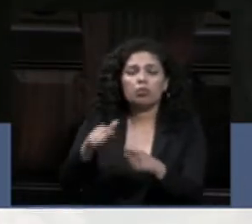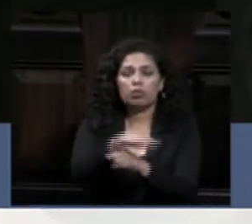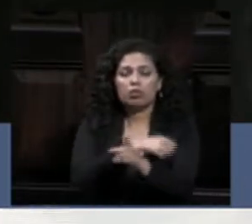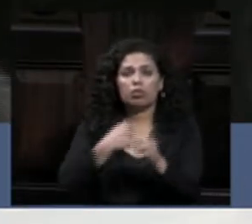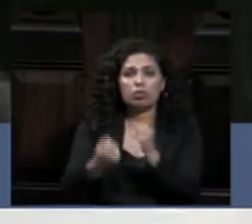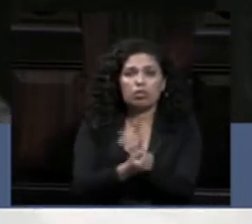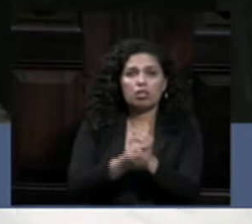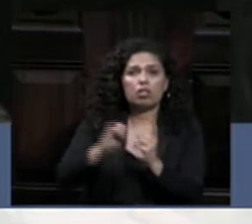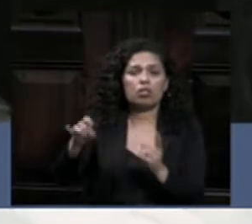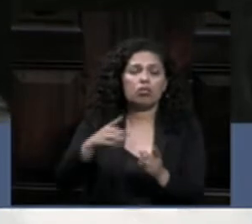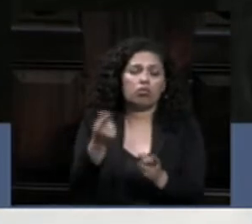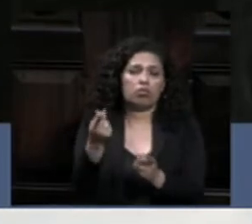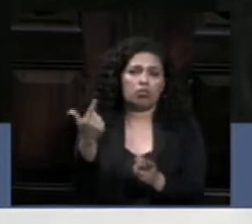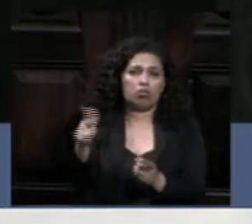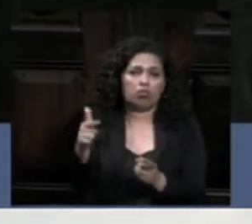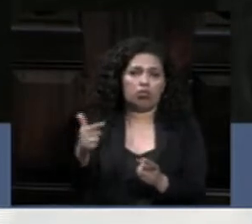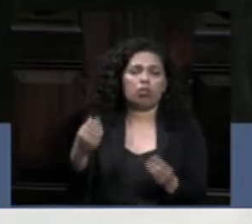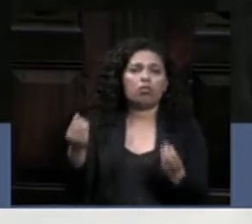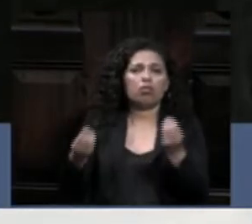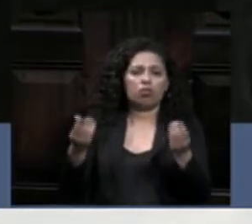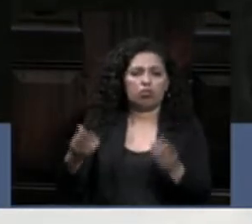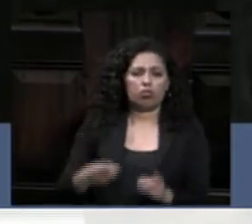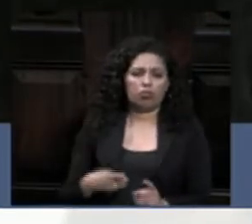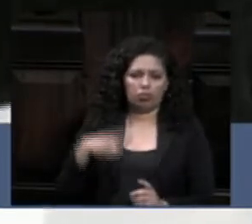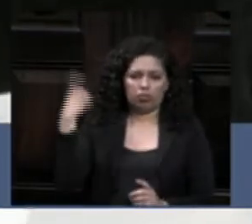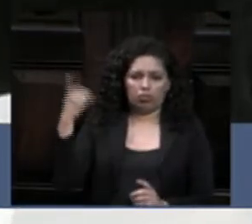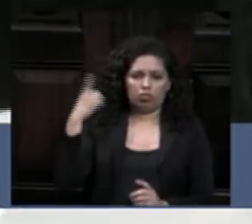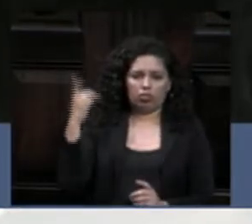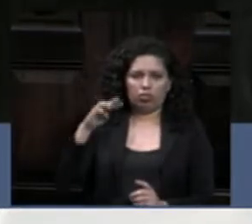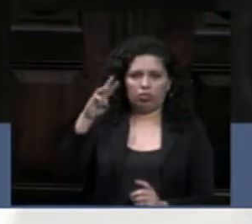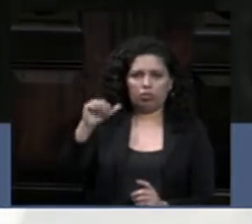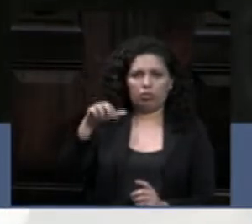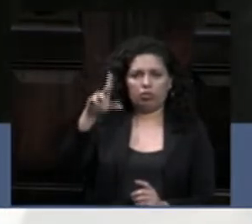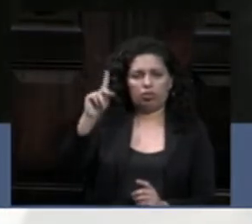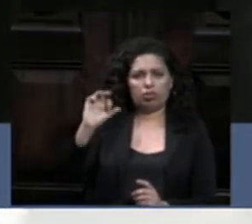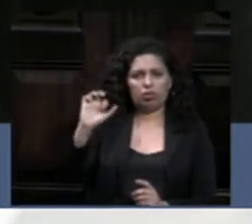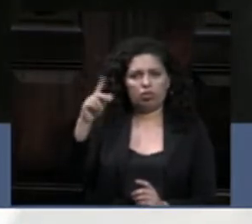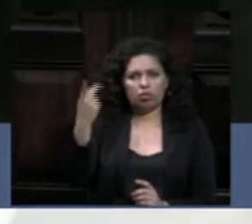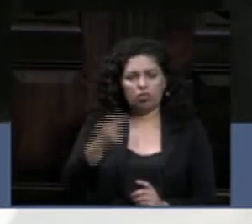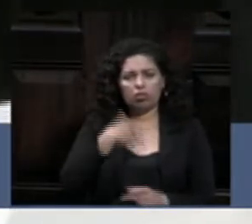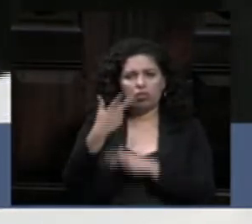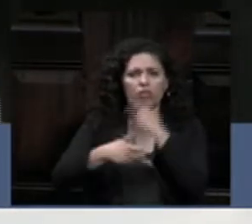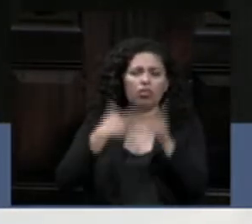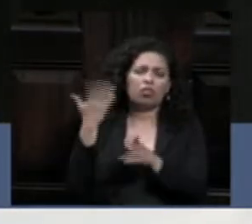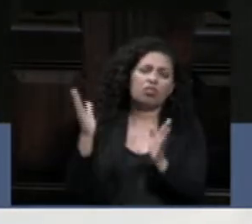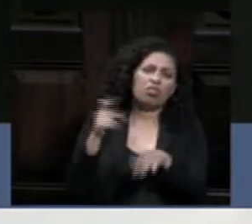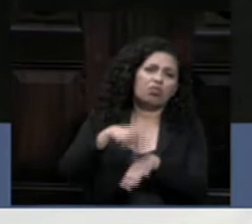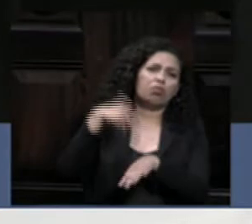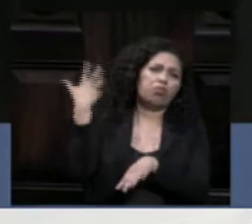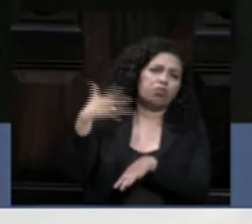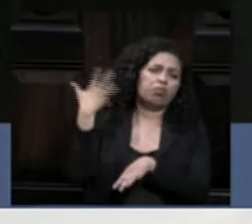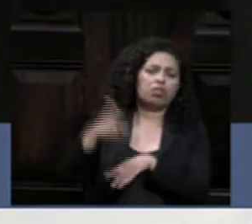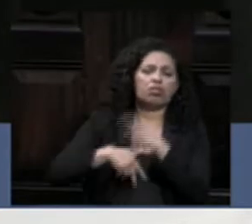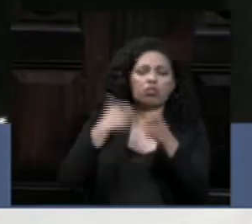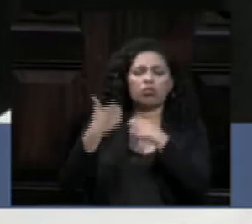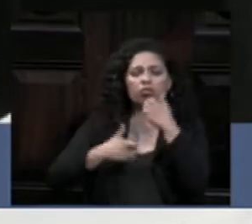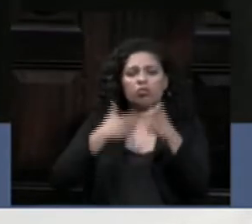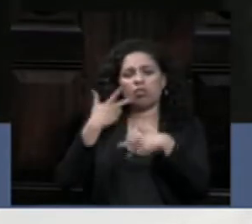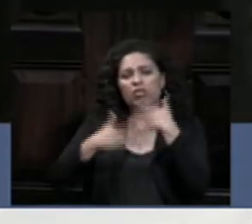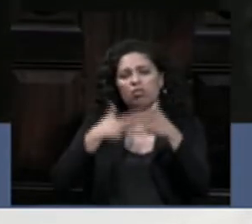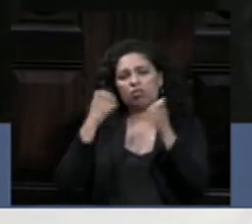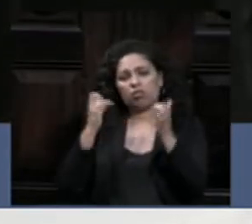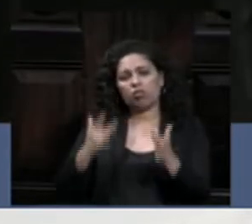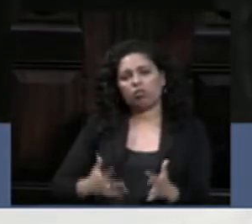recurso efetivo? Nunca. O deputado Valdec Carneiro, várias vezes aqui neste microfone e também na tribuna, fez a defesa que